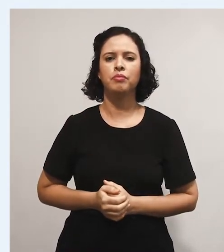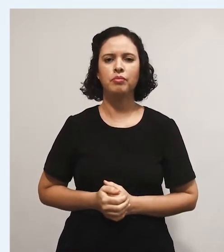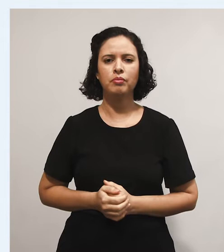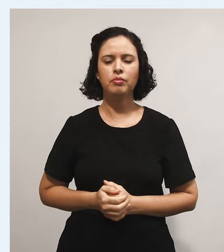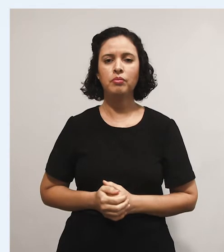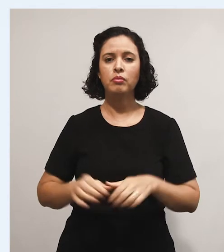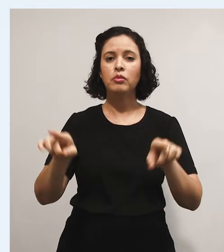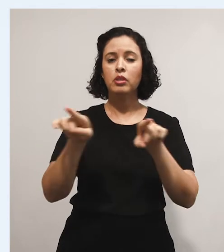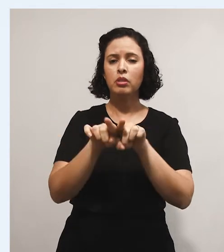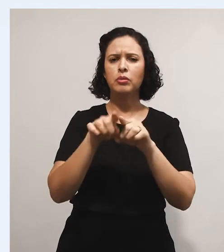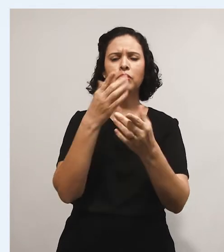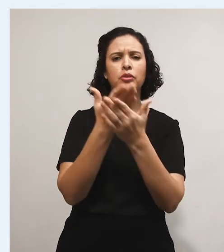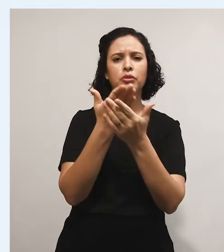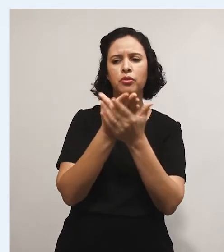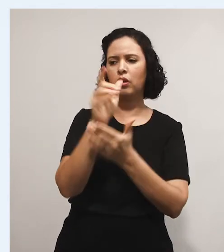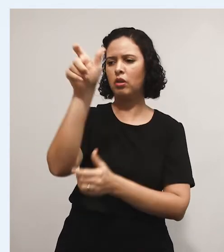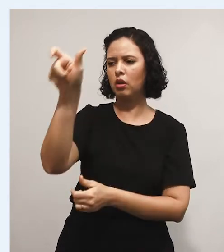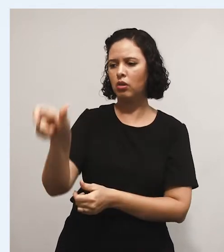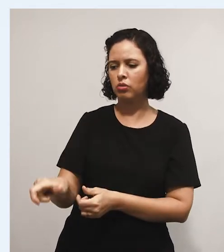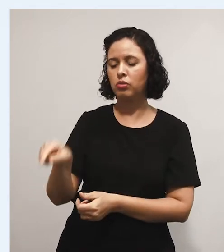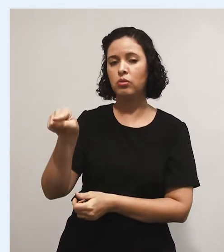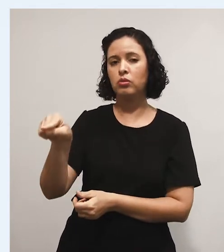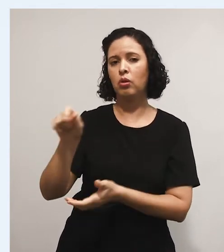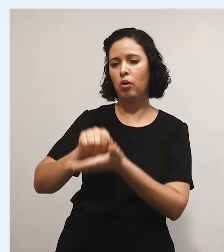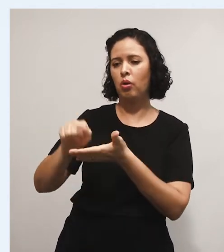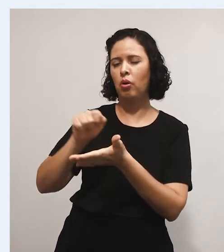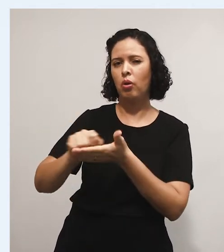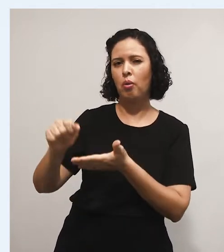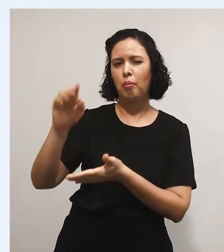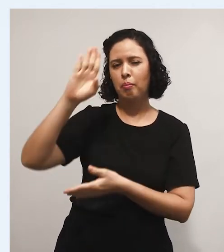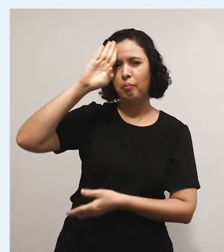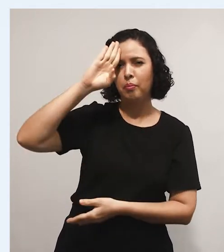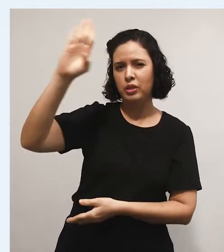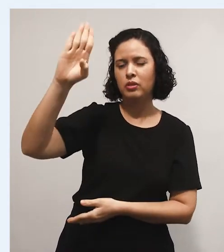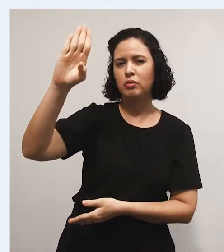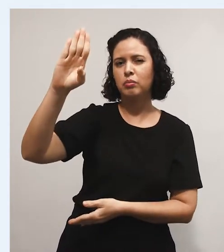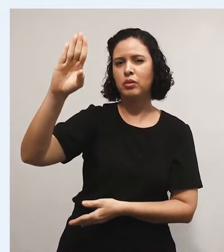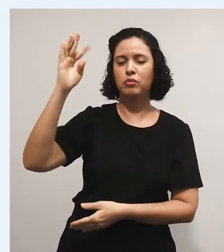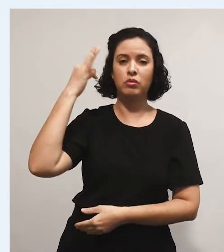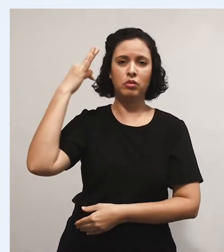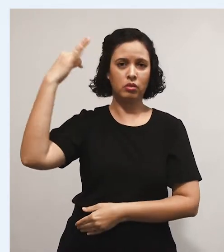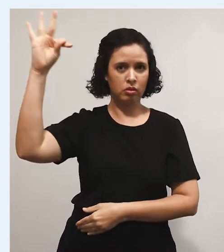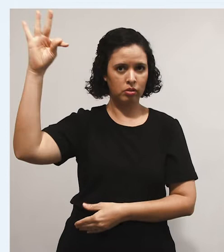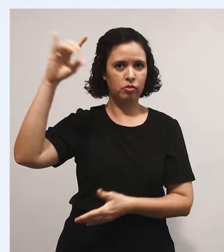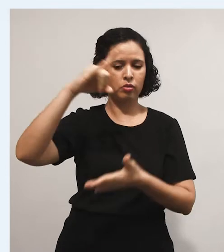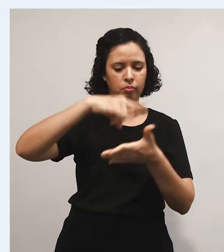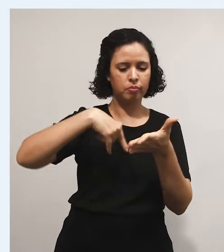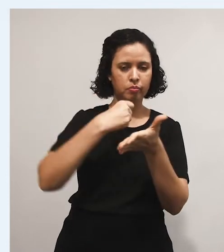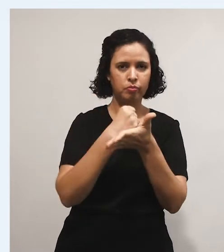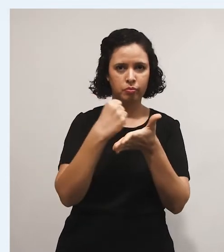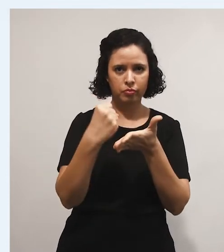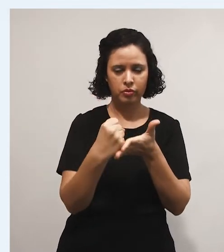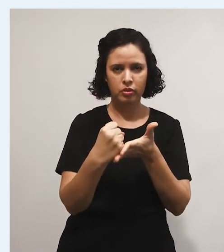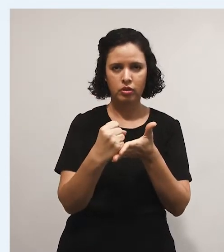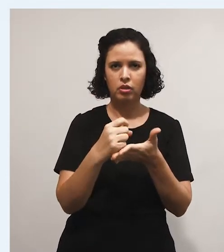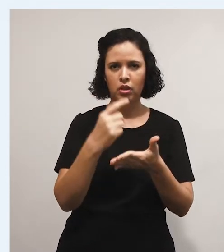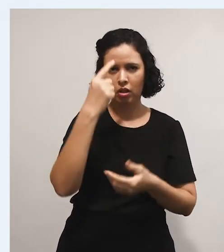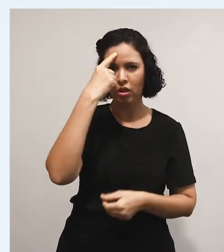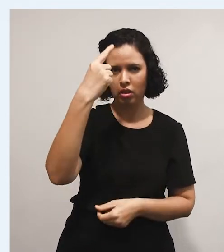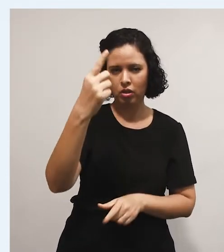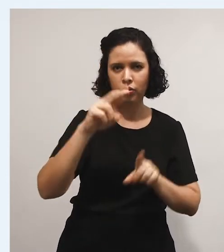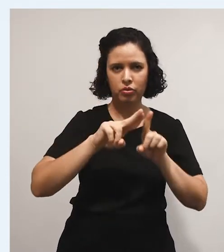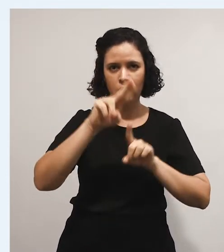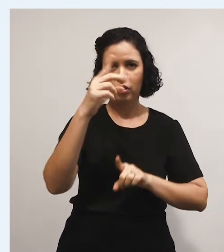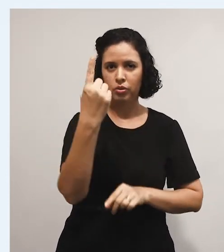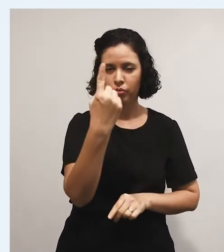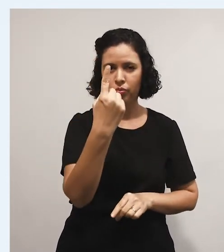vamos trazer os autores clássicos, mais uma vez, do contratualismo, que lá na unidade 1, eu falei para